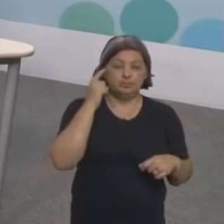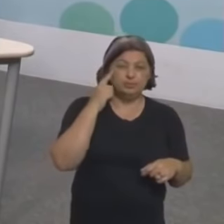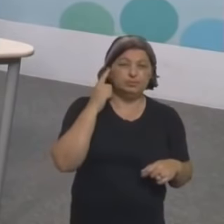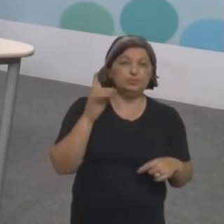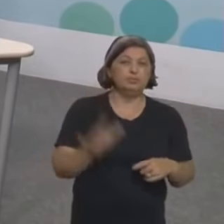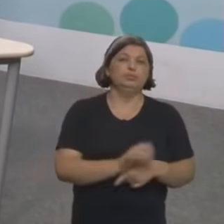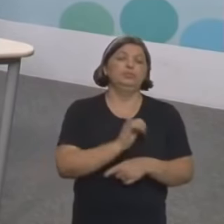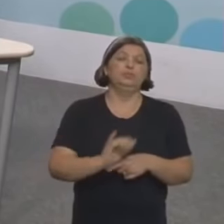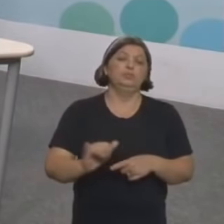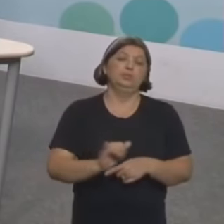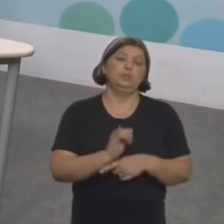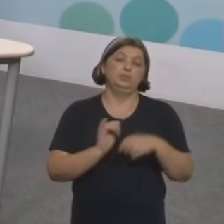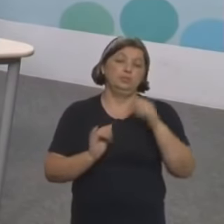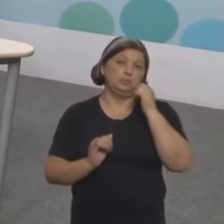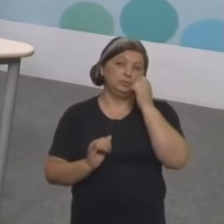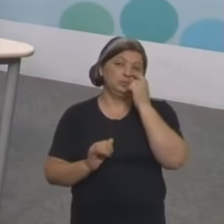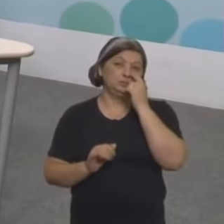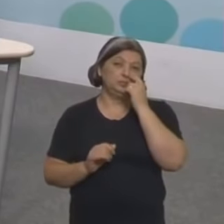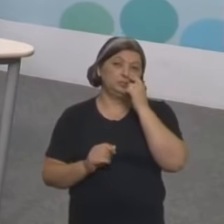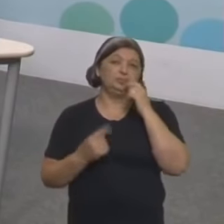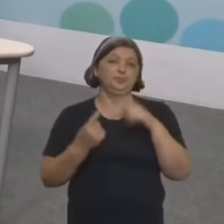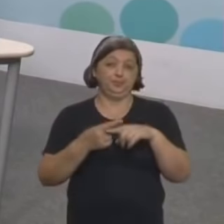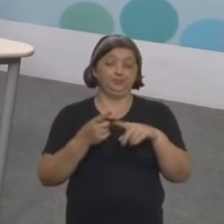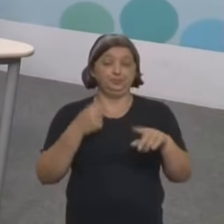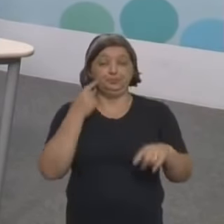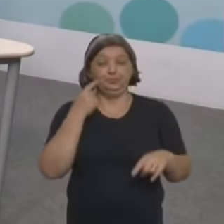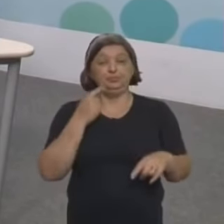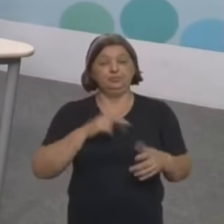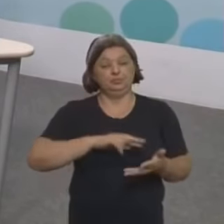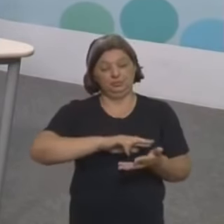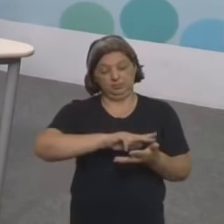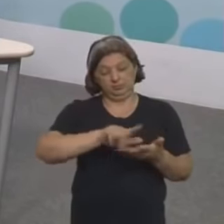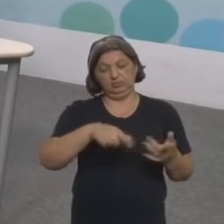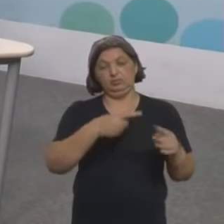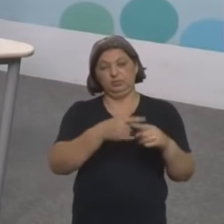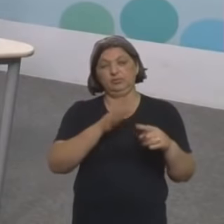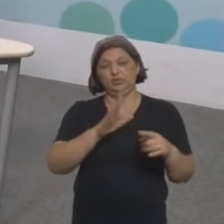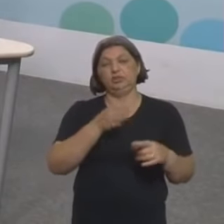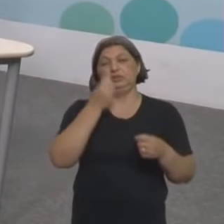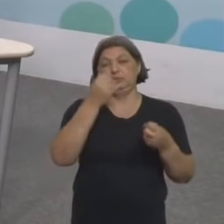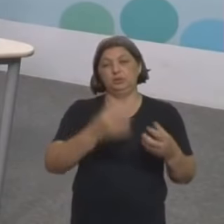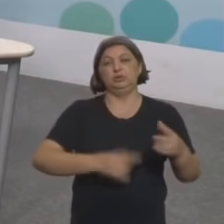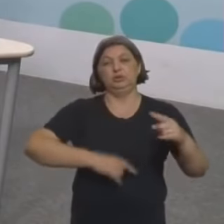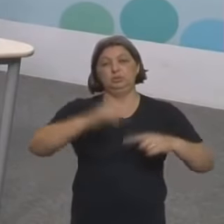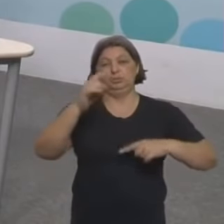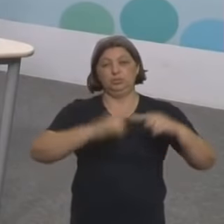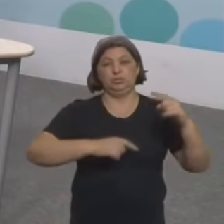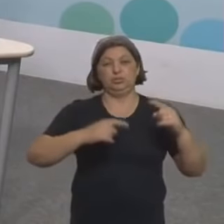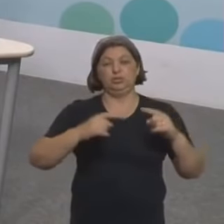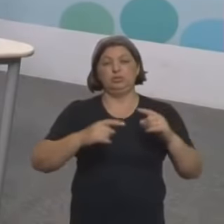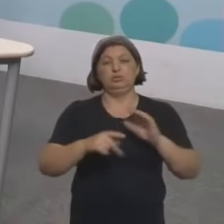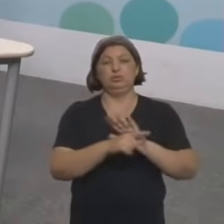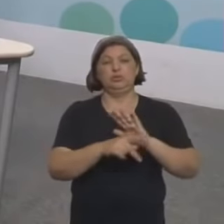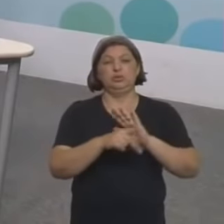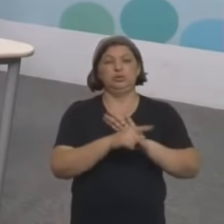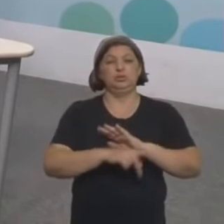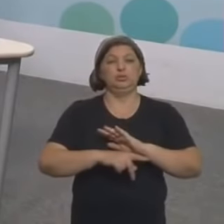isso, pois várias vezes foi citado sobre o material ser para